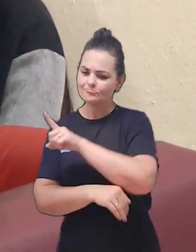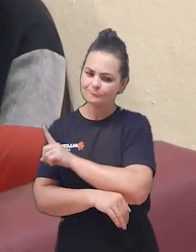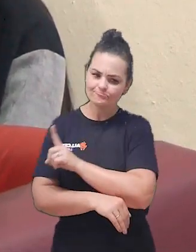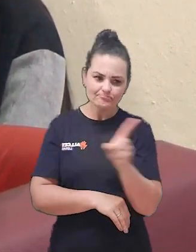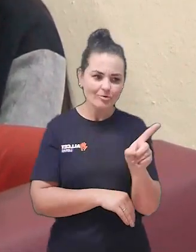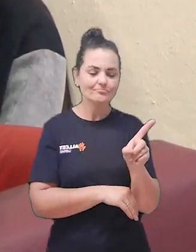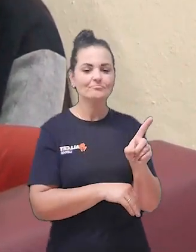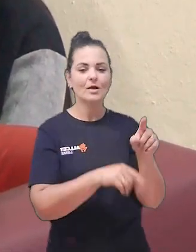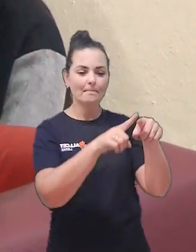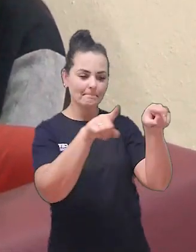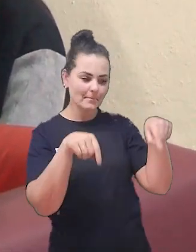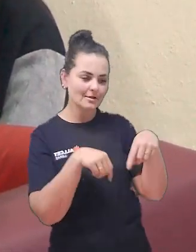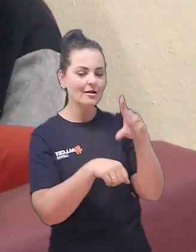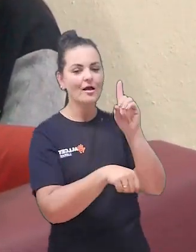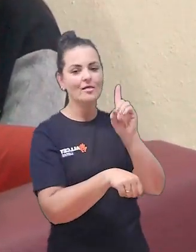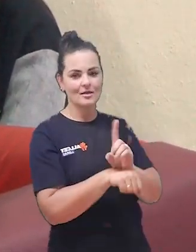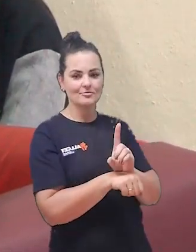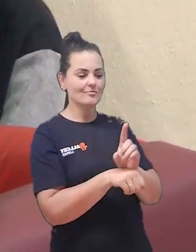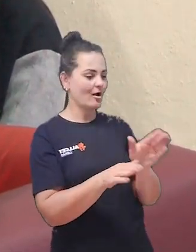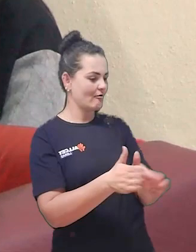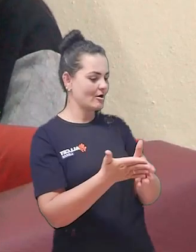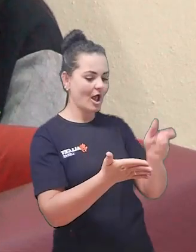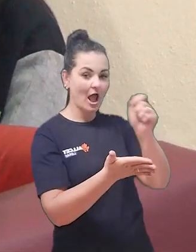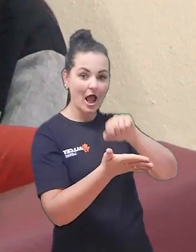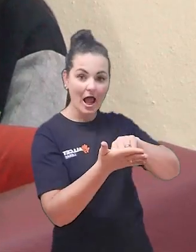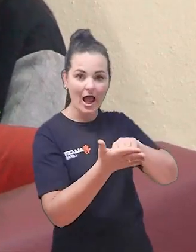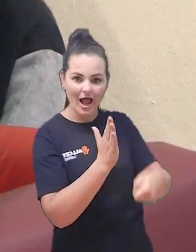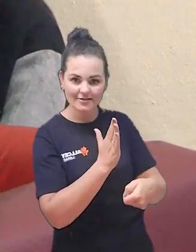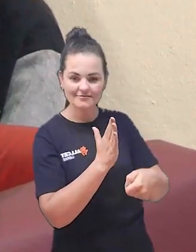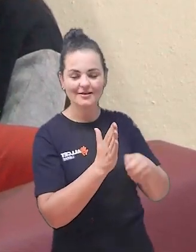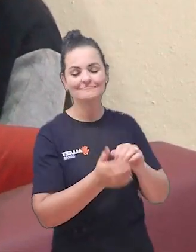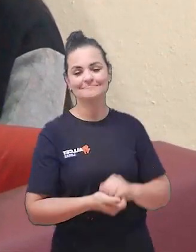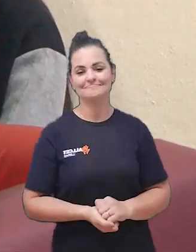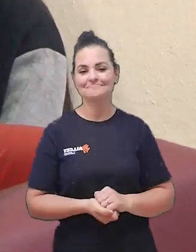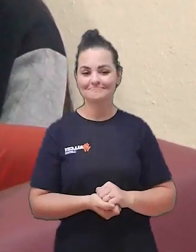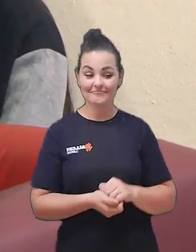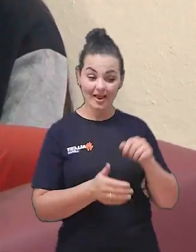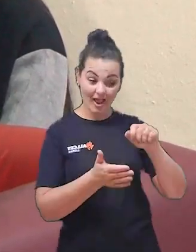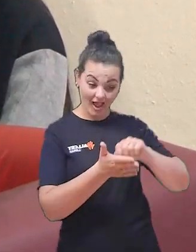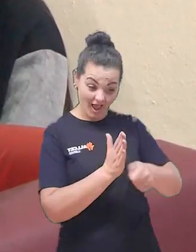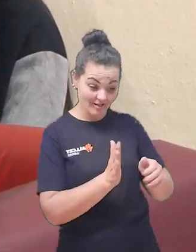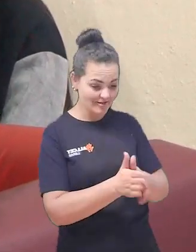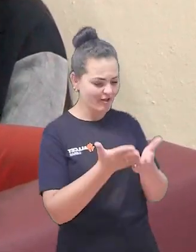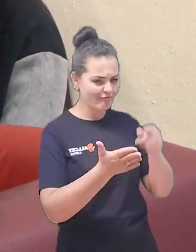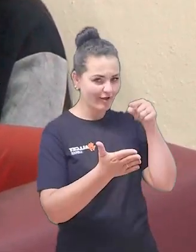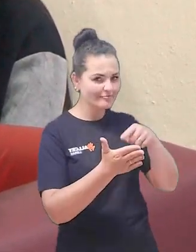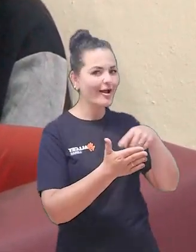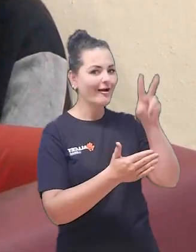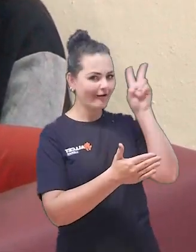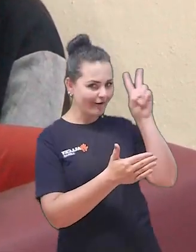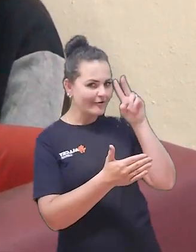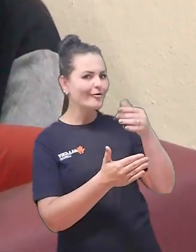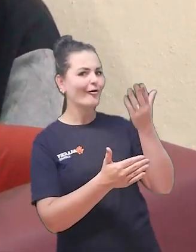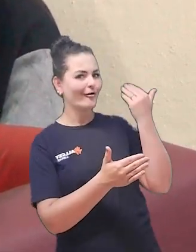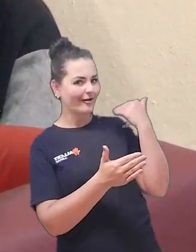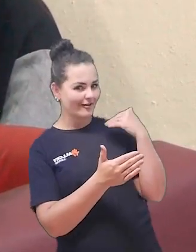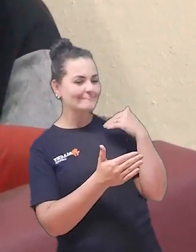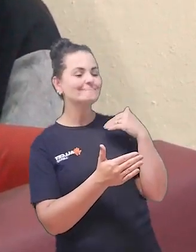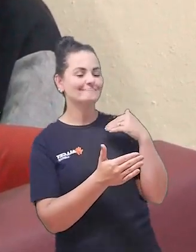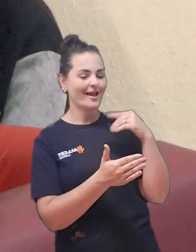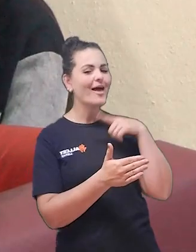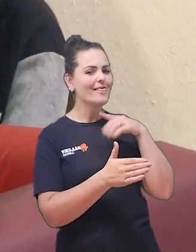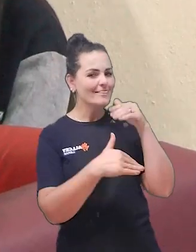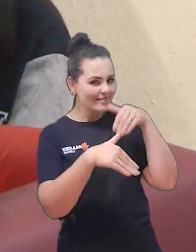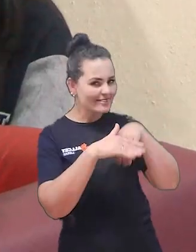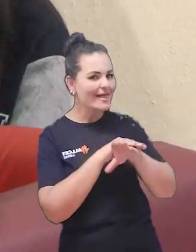um livro. Ele deve estar ainda hoje lá guardado, porque é história isso, é história. Então ele deve estar ainda hoje lá